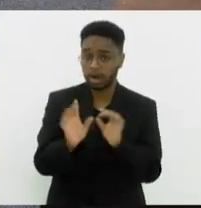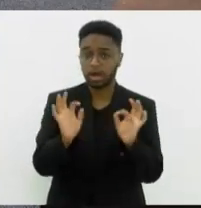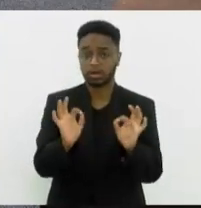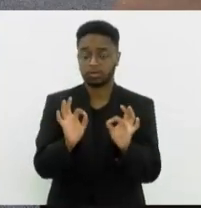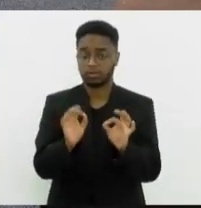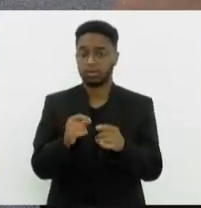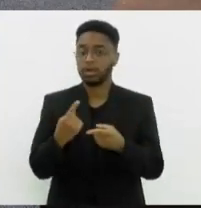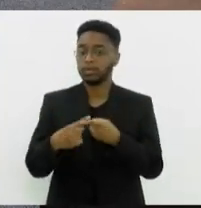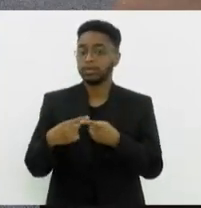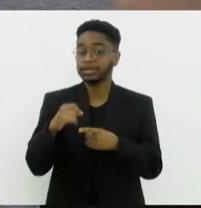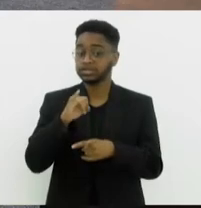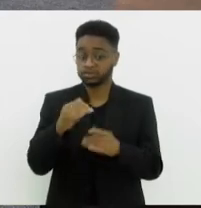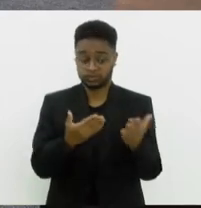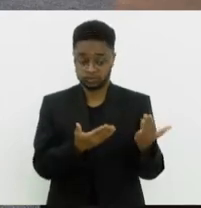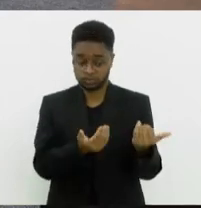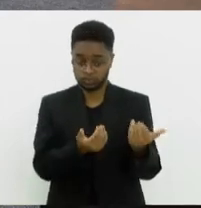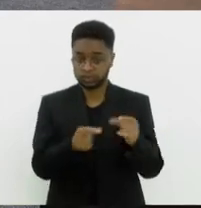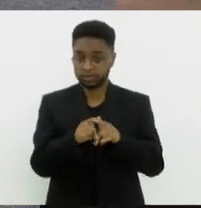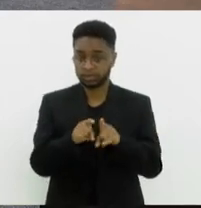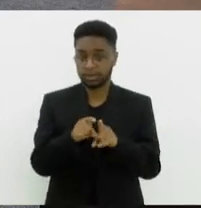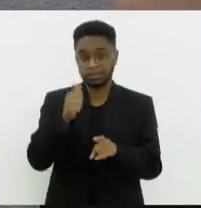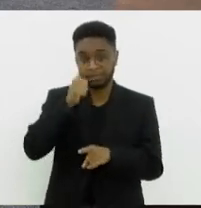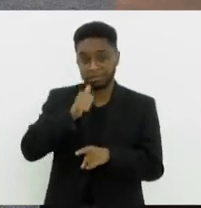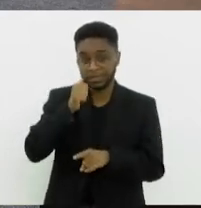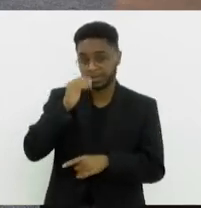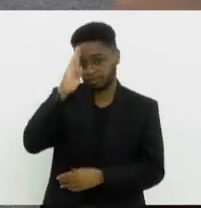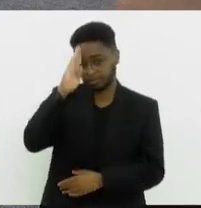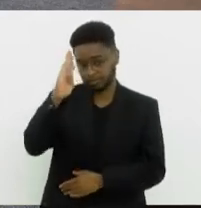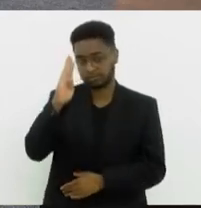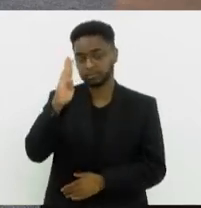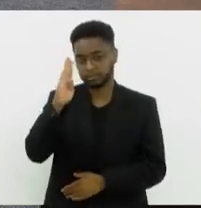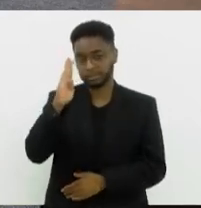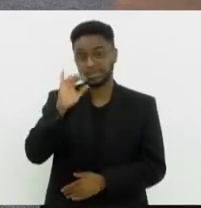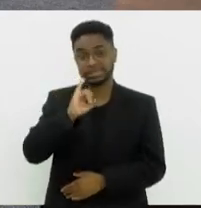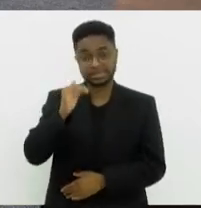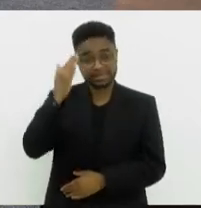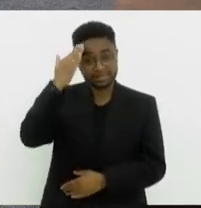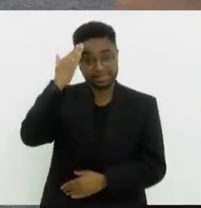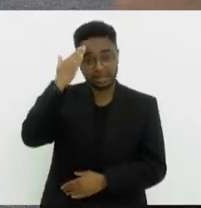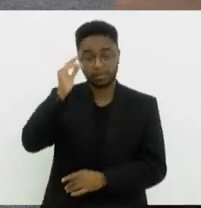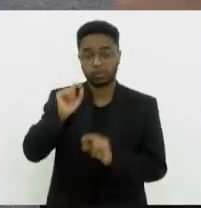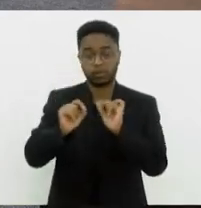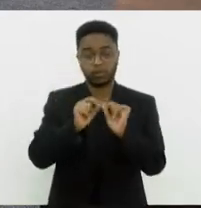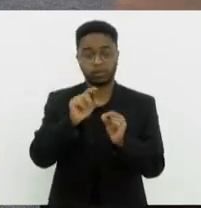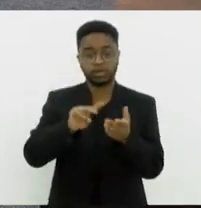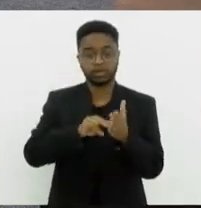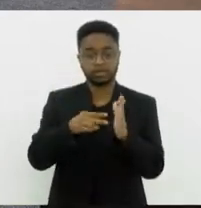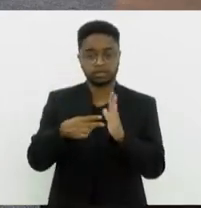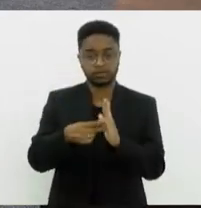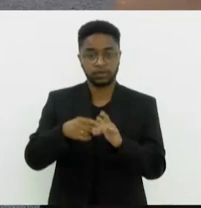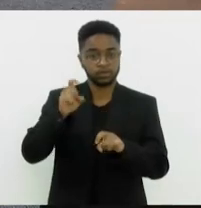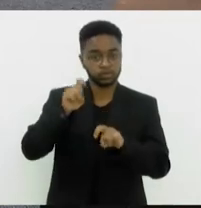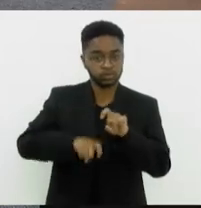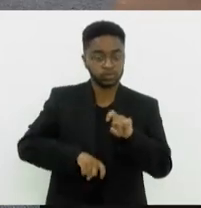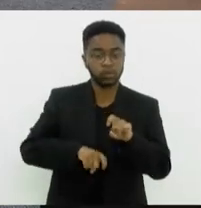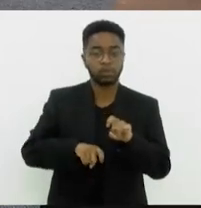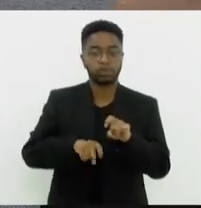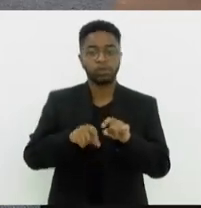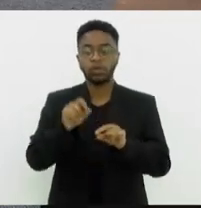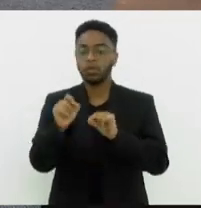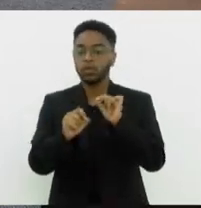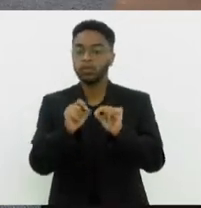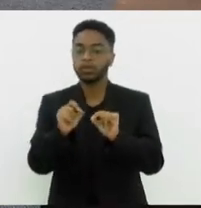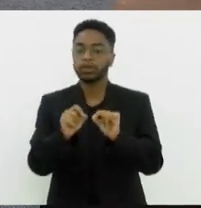Se os jovens, e sobretudo as jovens, sabem o que é estupro, o que